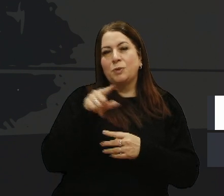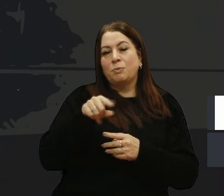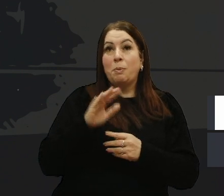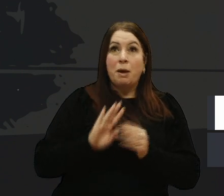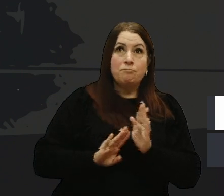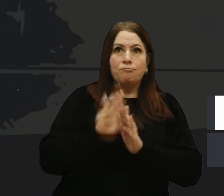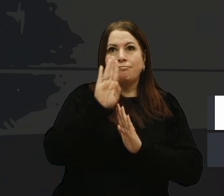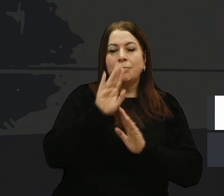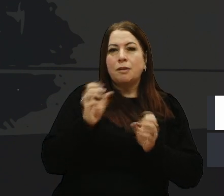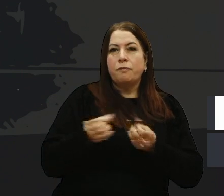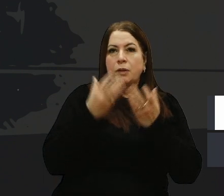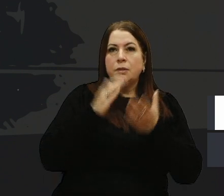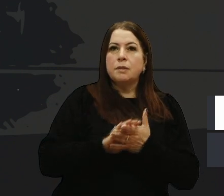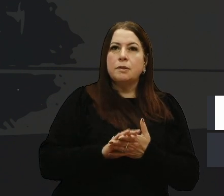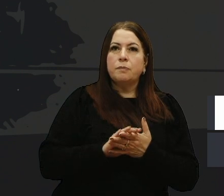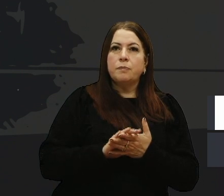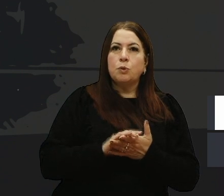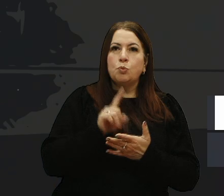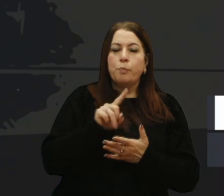da festa.